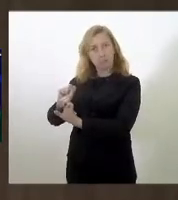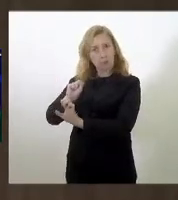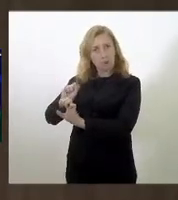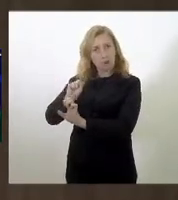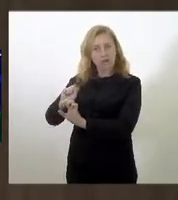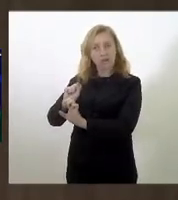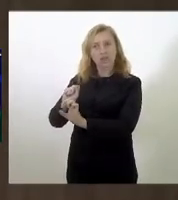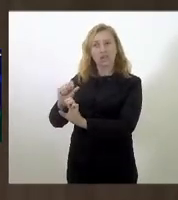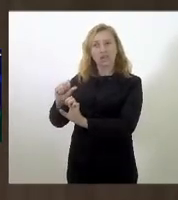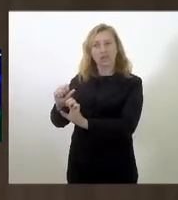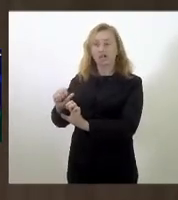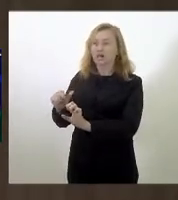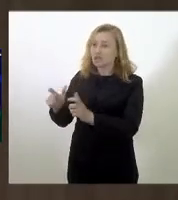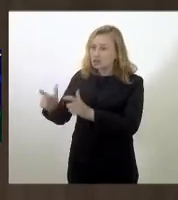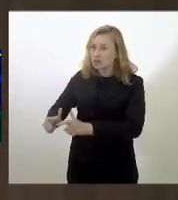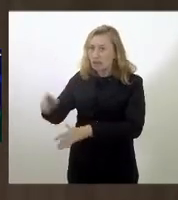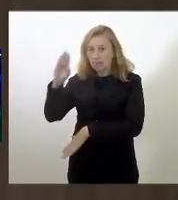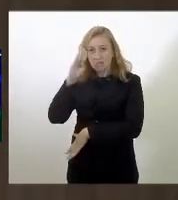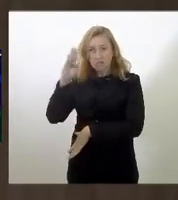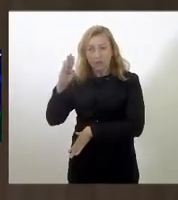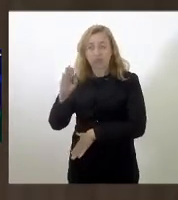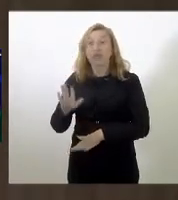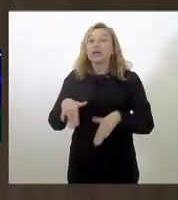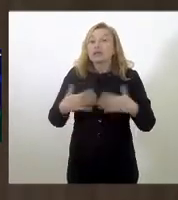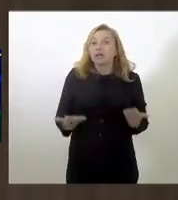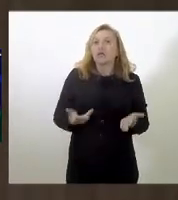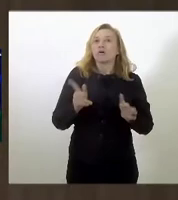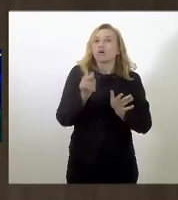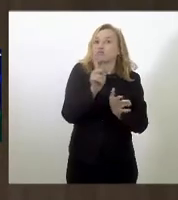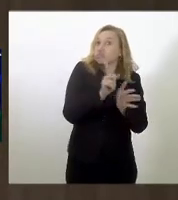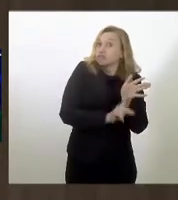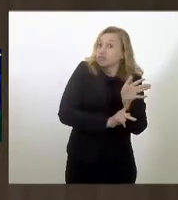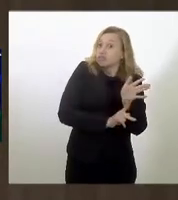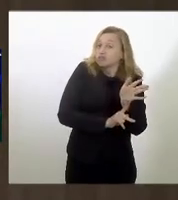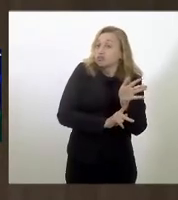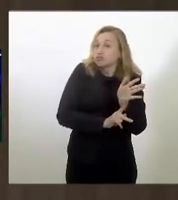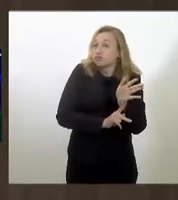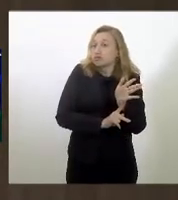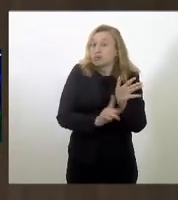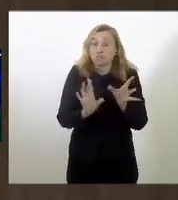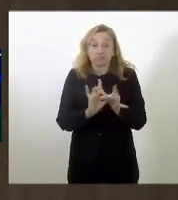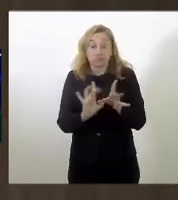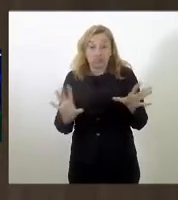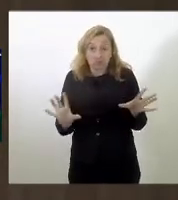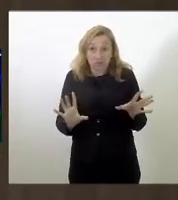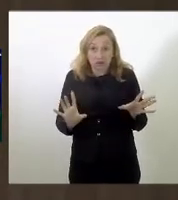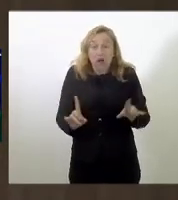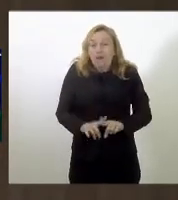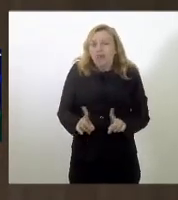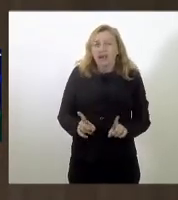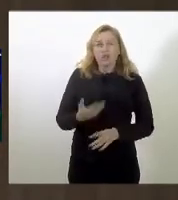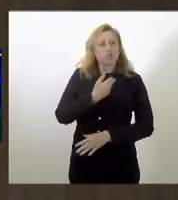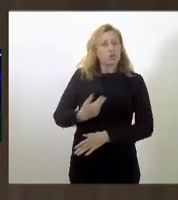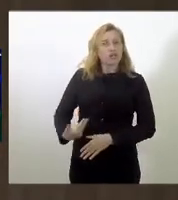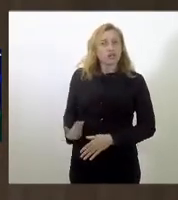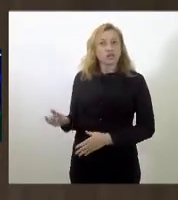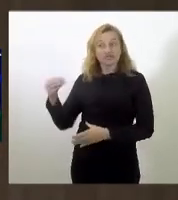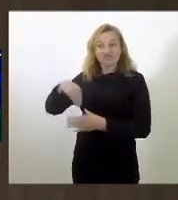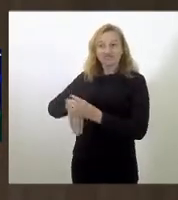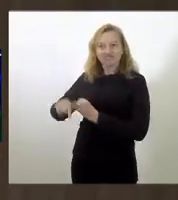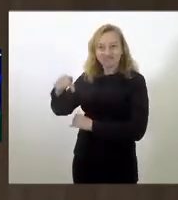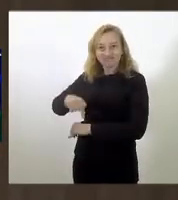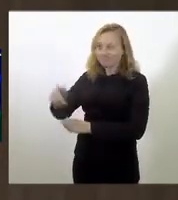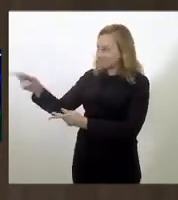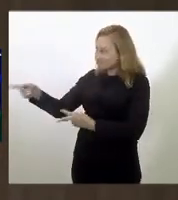esses espaços que são fundamentais. Tem um projeto, né, que é autorizativo, mas o governador esteve aqui dentro,